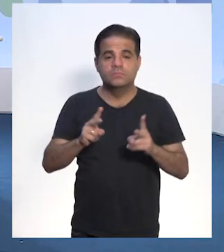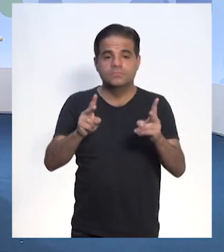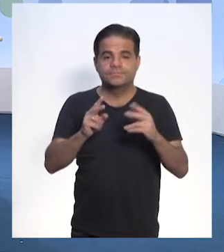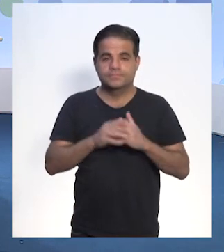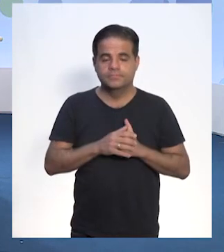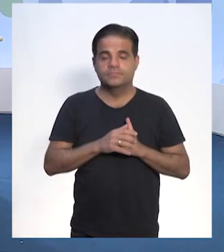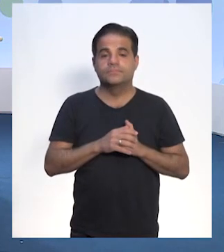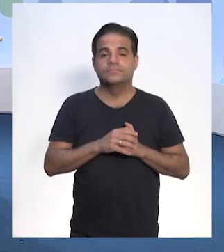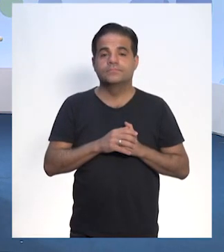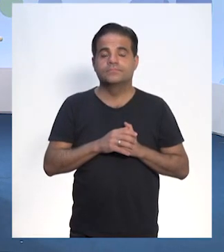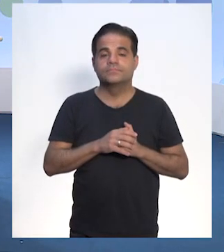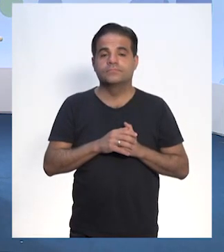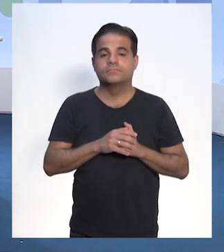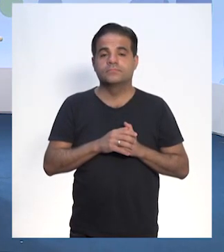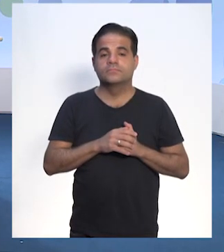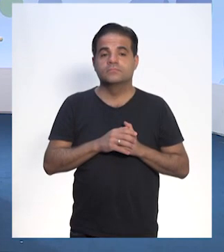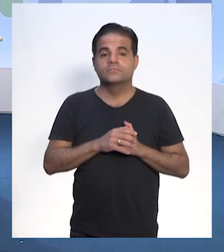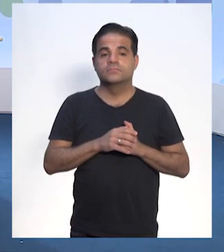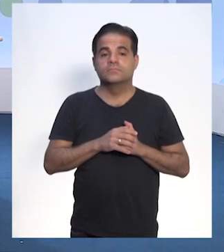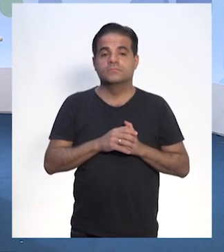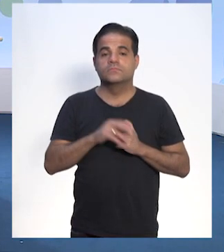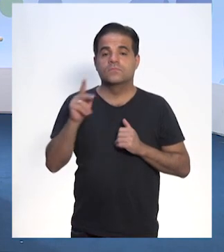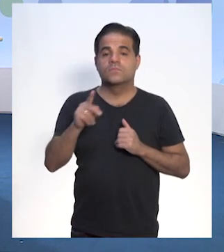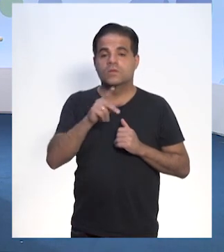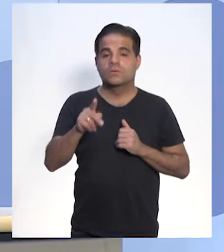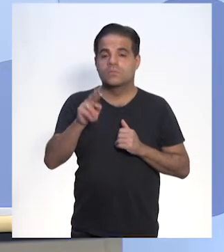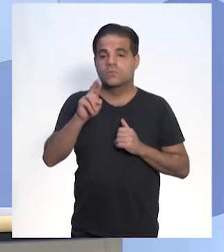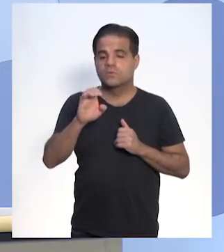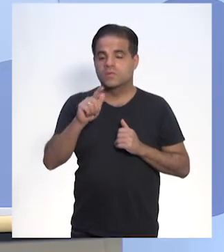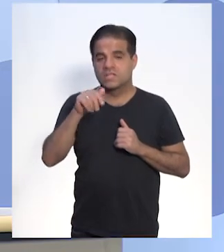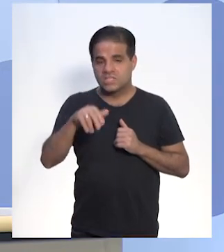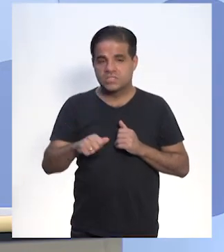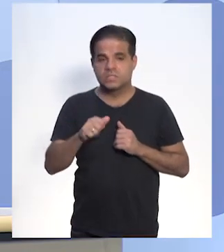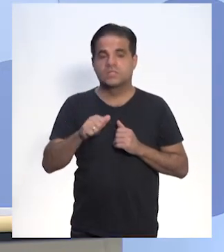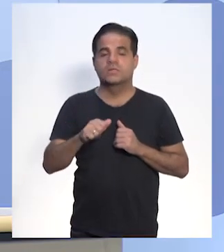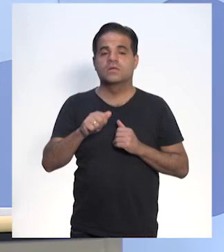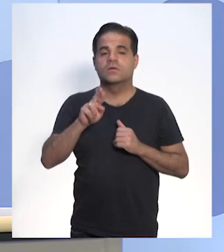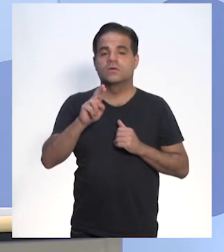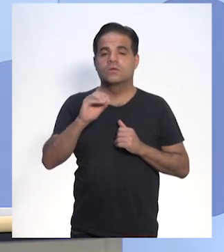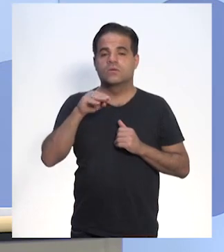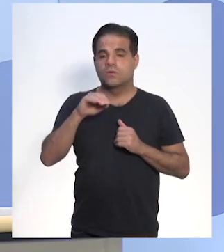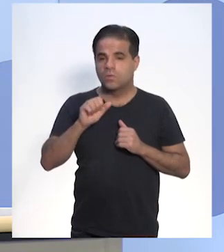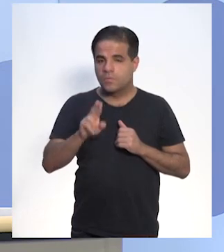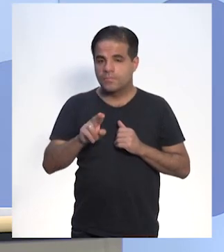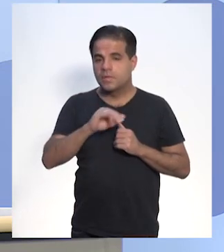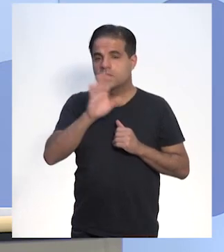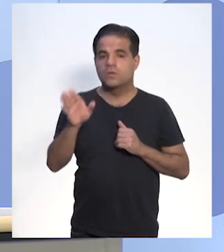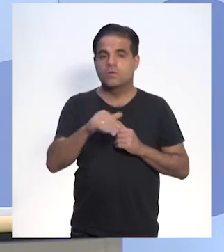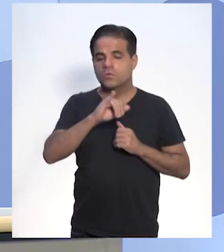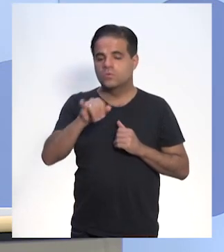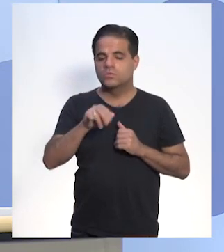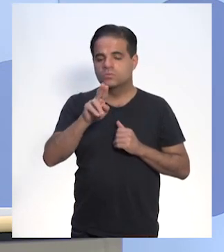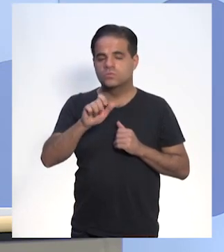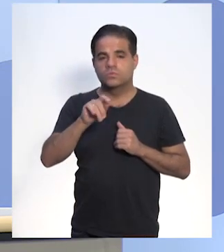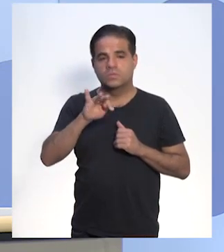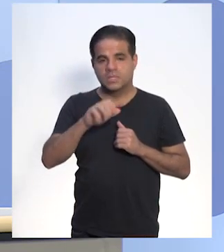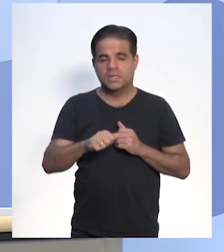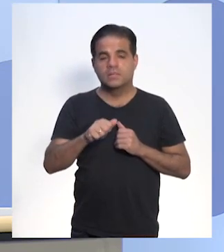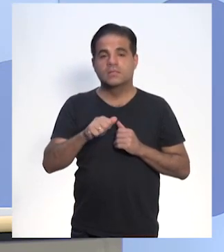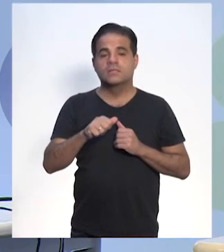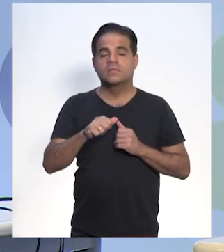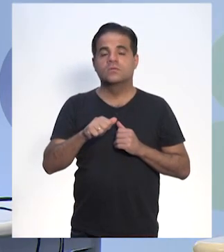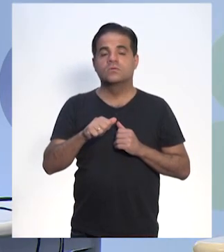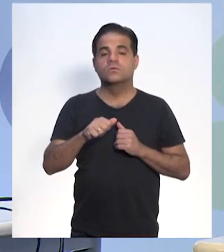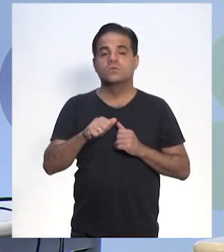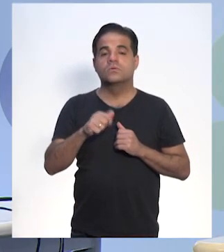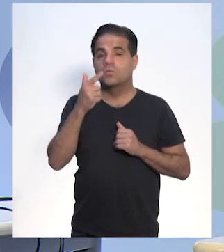o que mais? Pro Regina colocou Romeu e Julieta. Então, ela E agora gosta José, bastante.